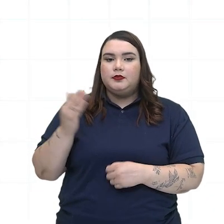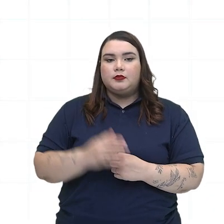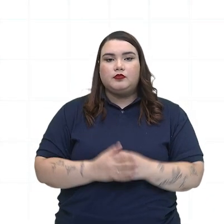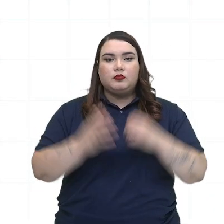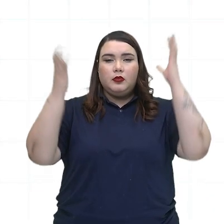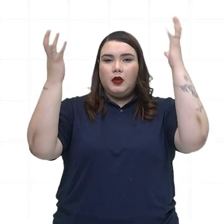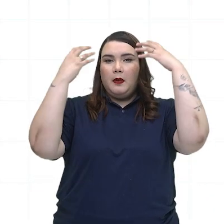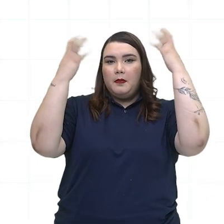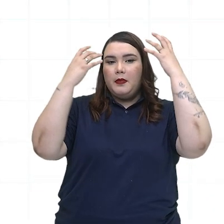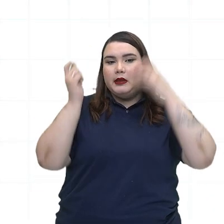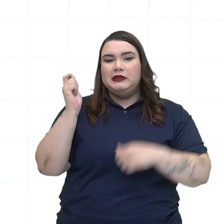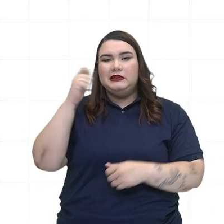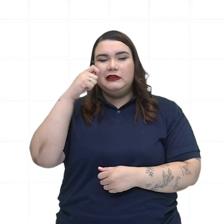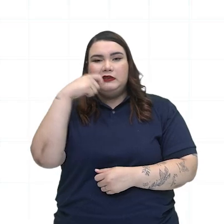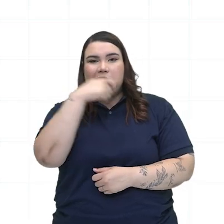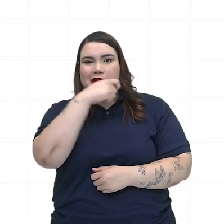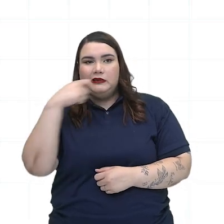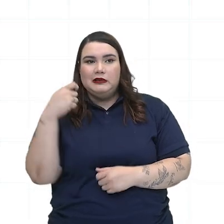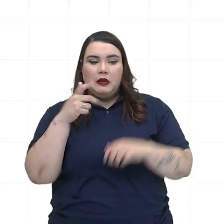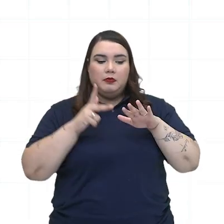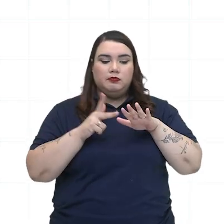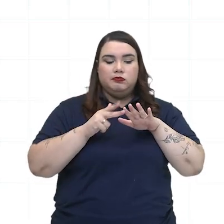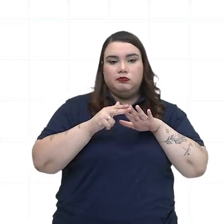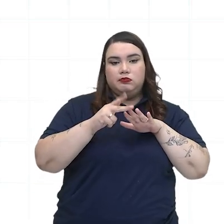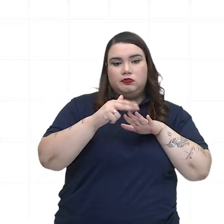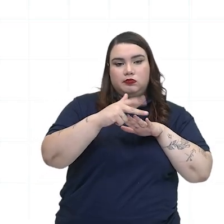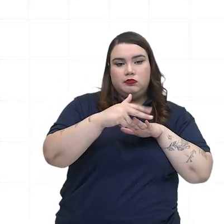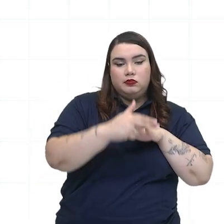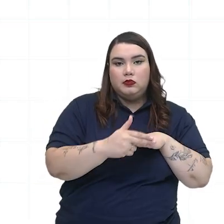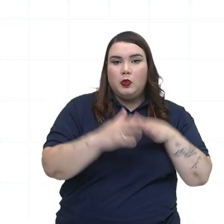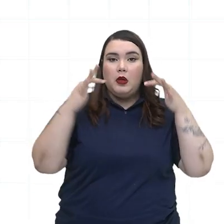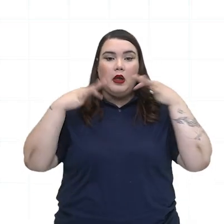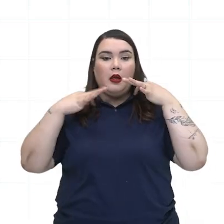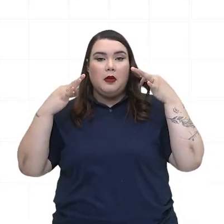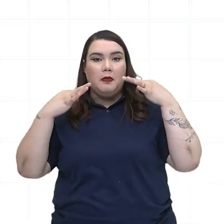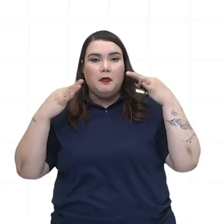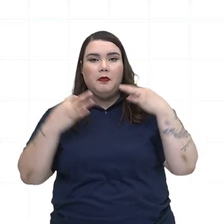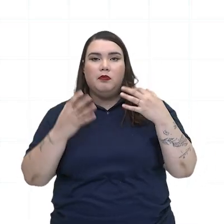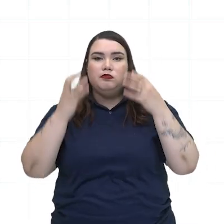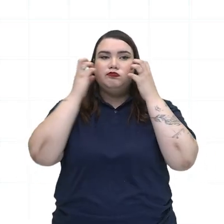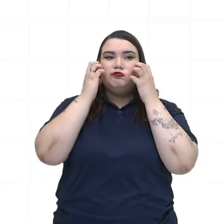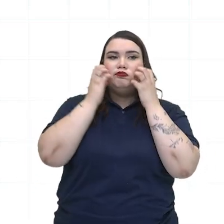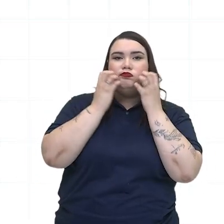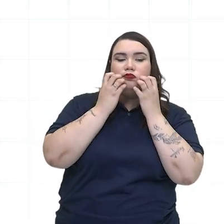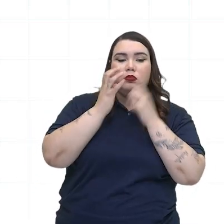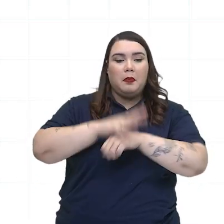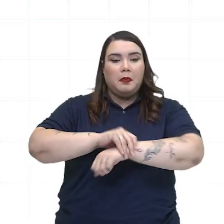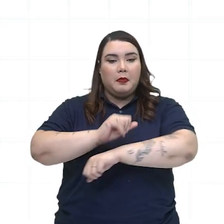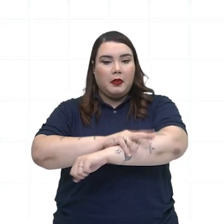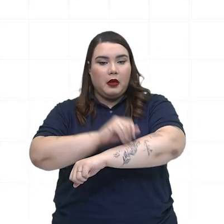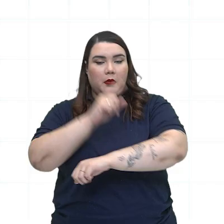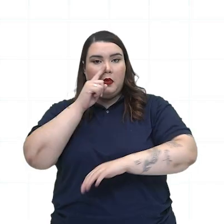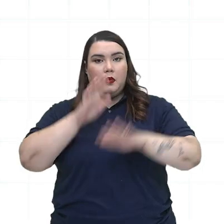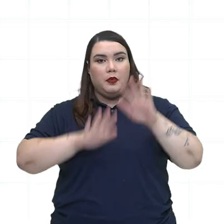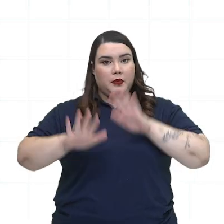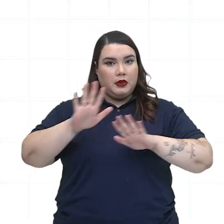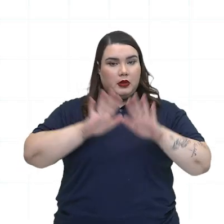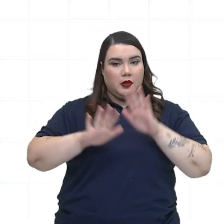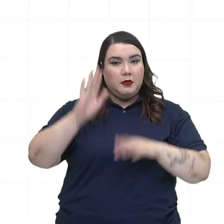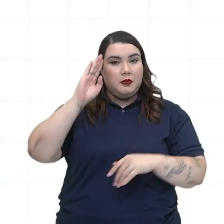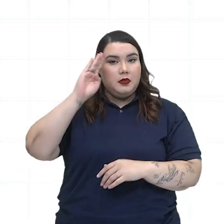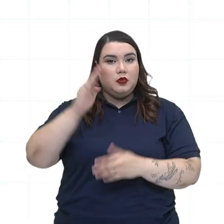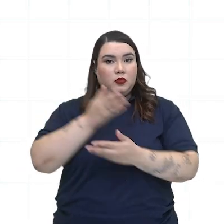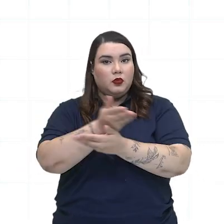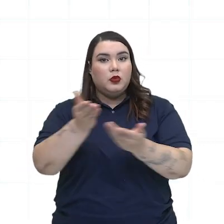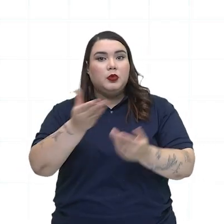dos dentes, cuidado com as unhas, cuidado com os cabelos, pelos e barba, principalmente vocês meninos, cuidados